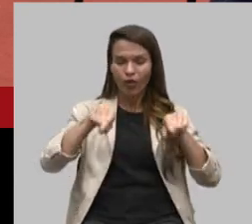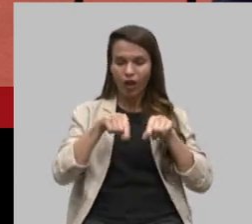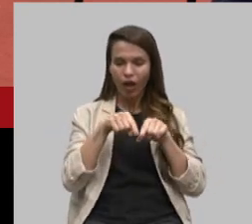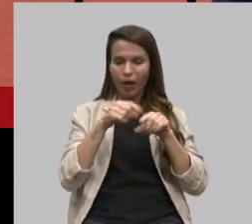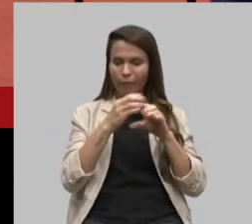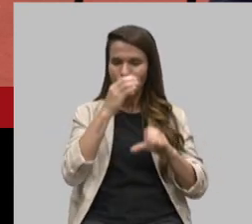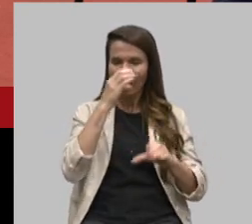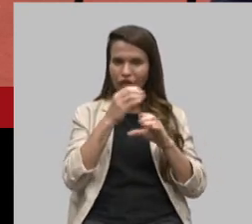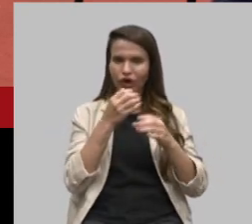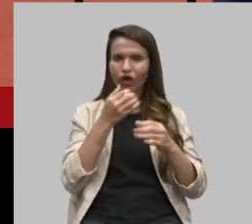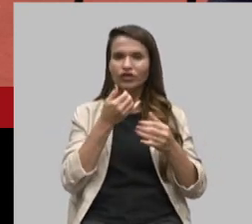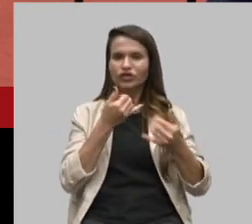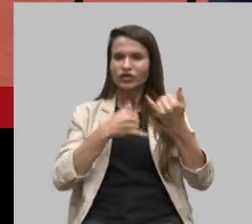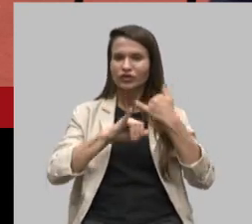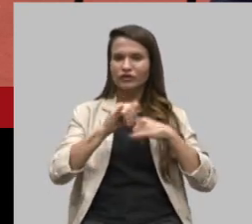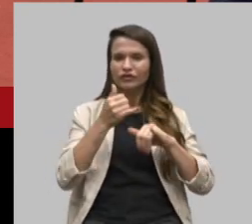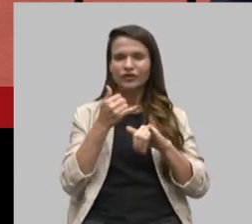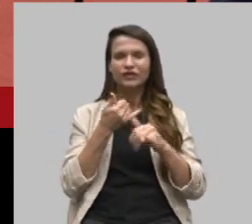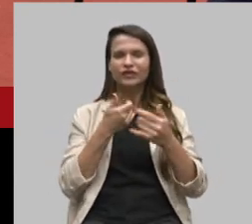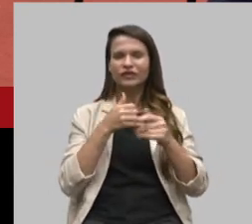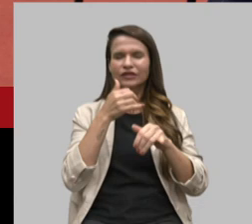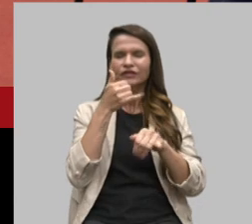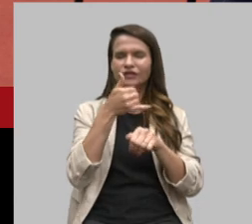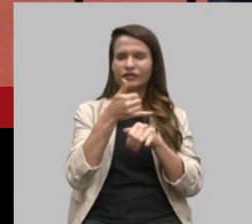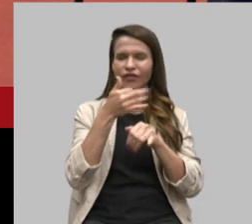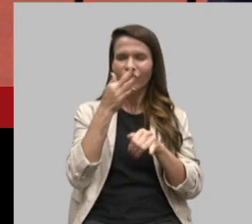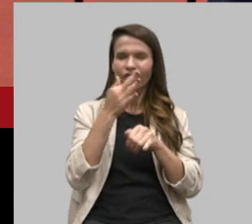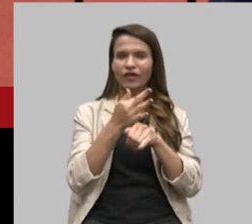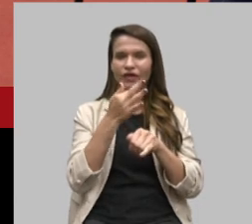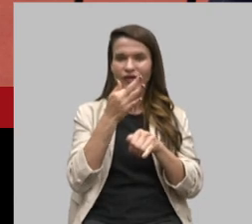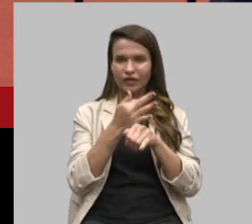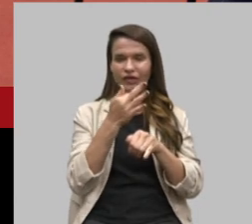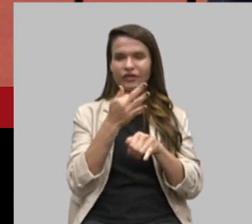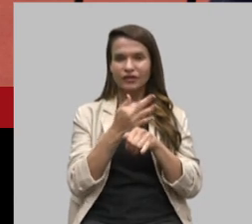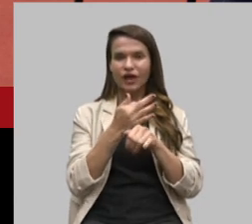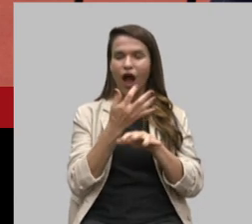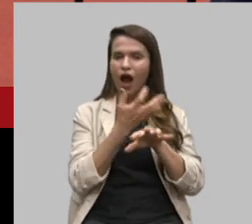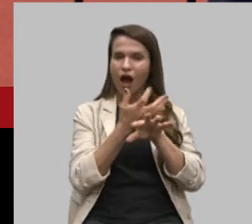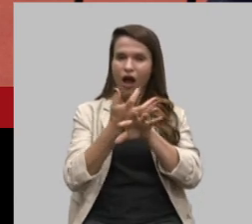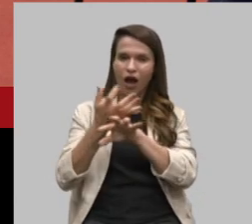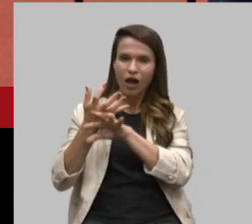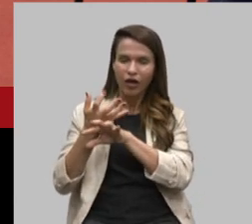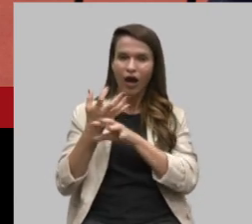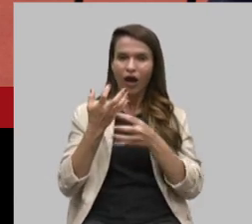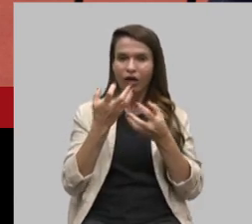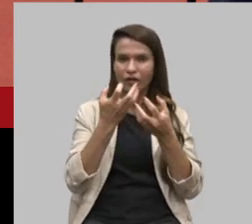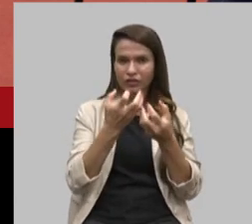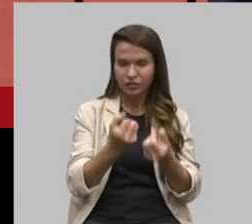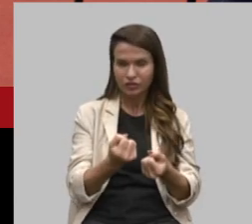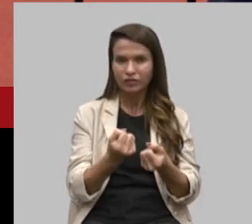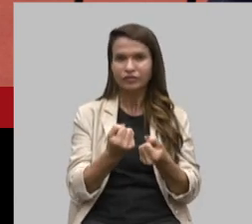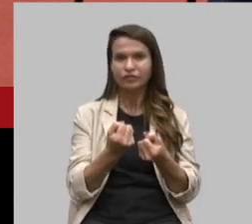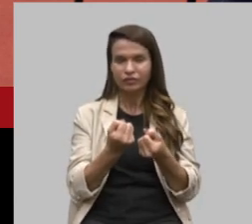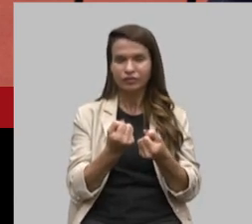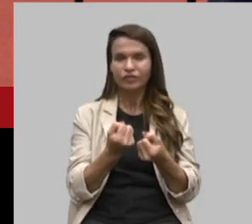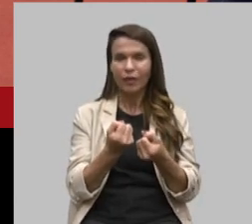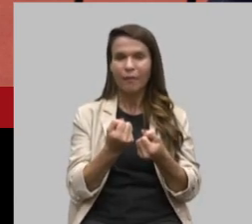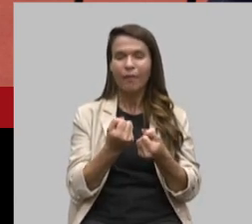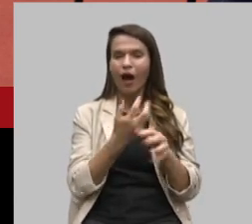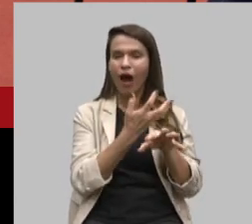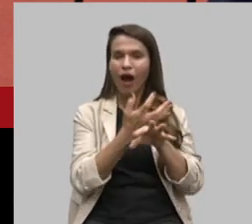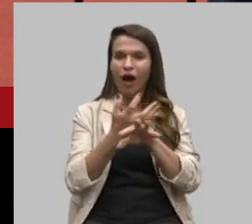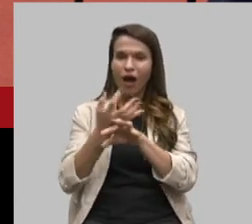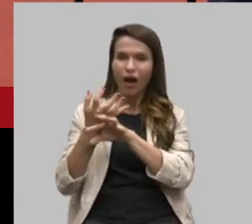química são matérias de exatas aplicadas com consentimento e consenso de aplicação para matérias do